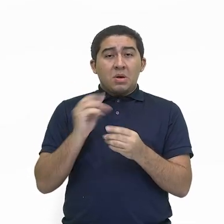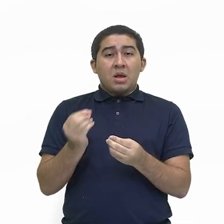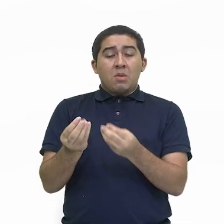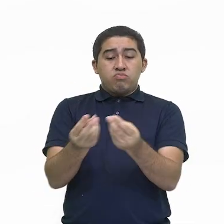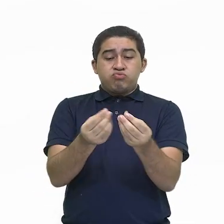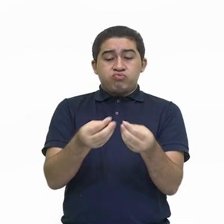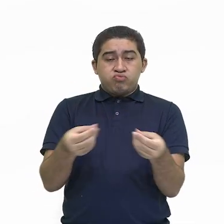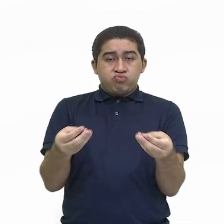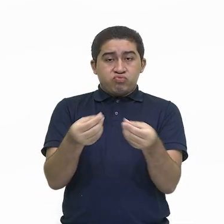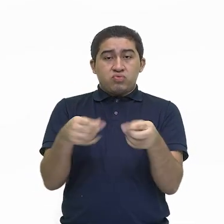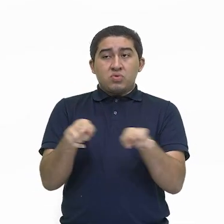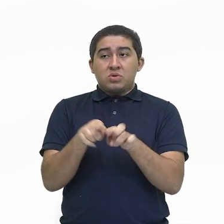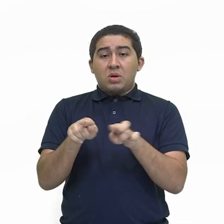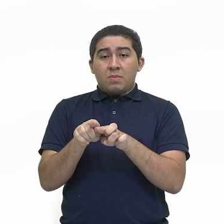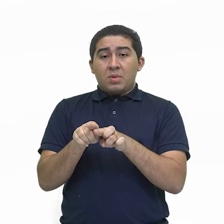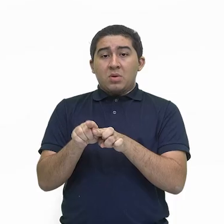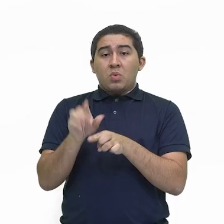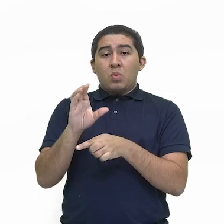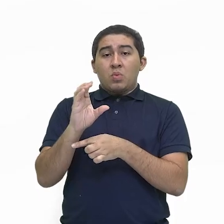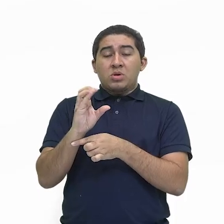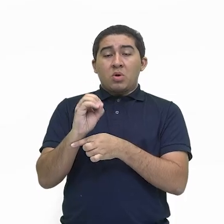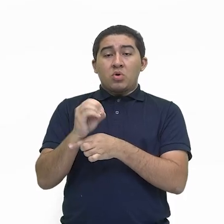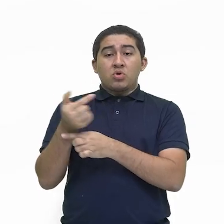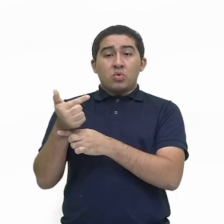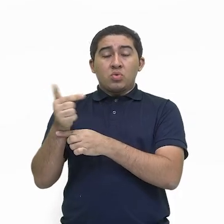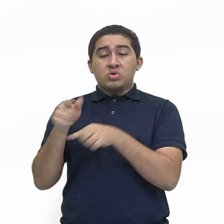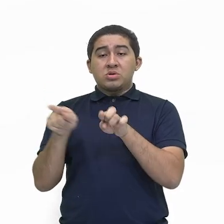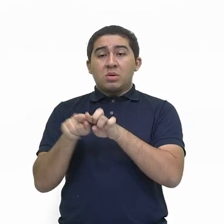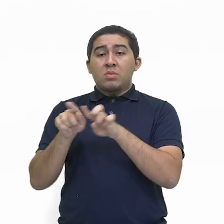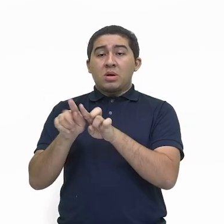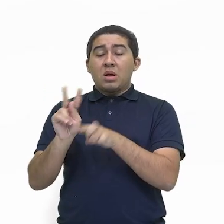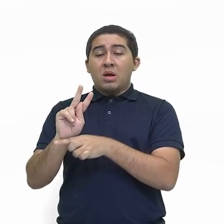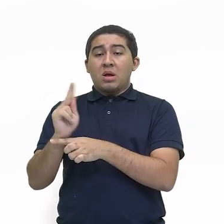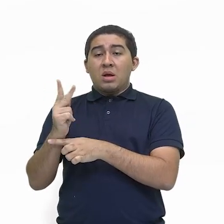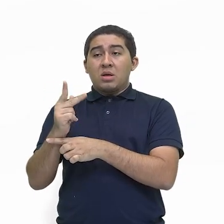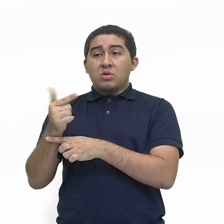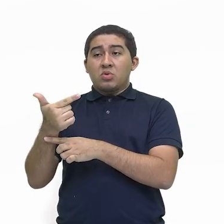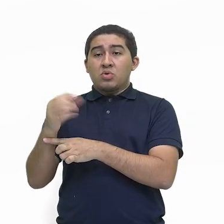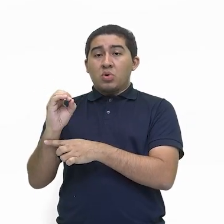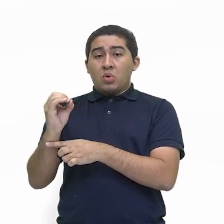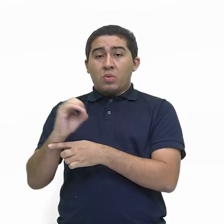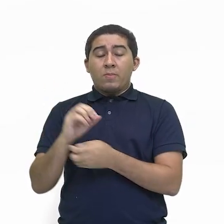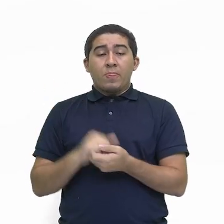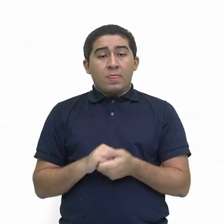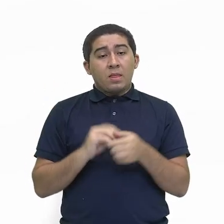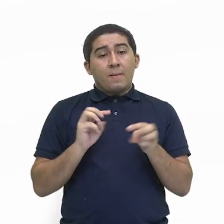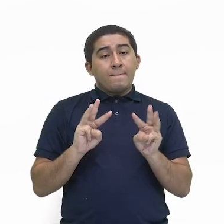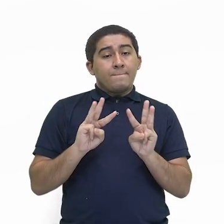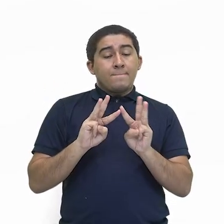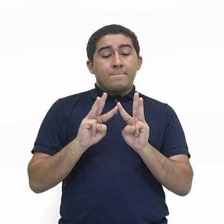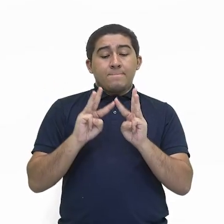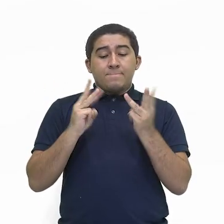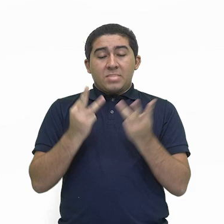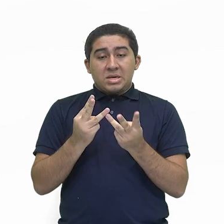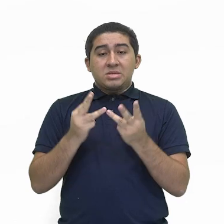de carbono e do vapor de água. Ou seja, as massas, elas vão